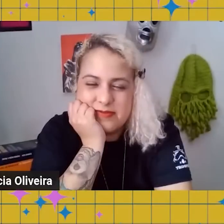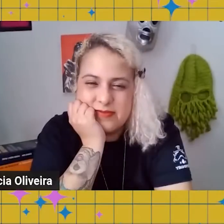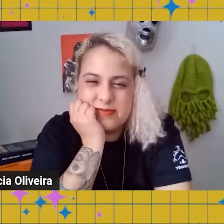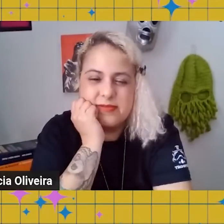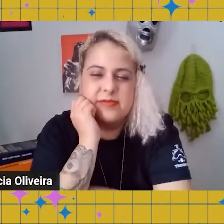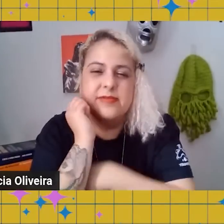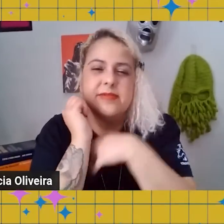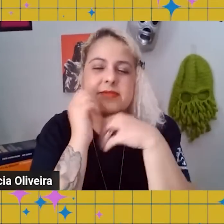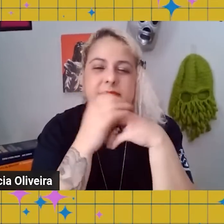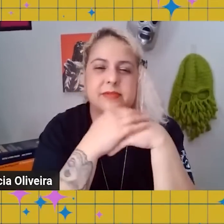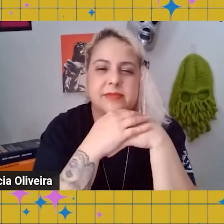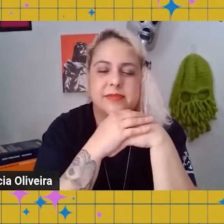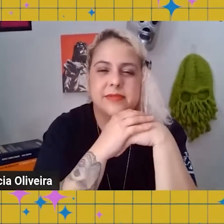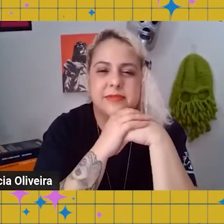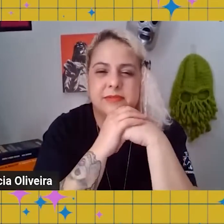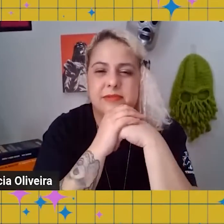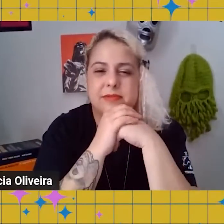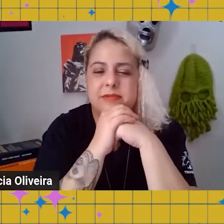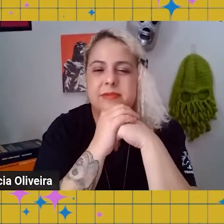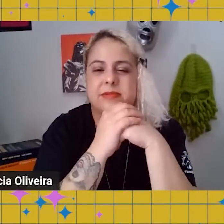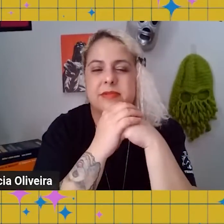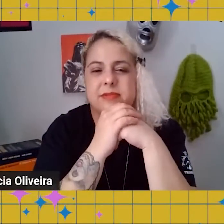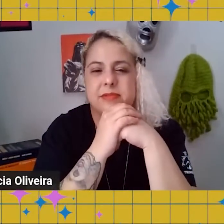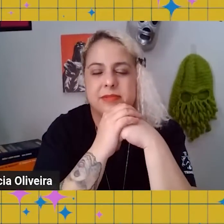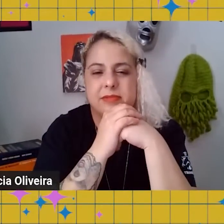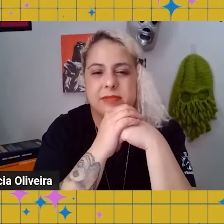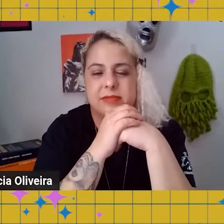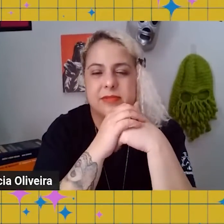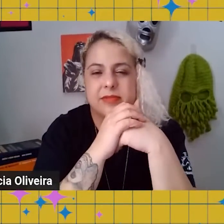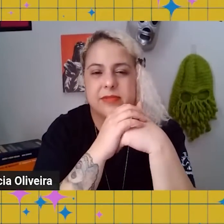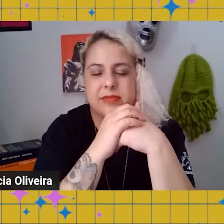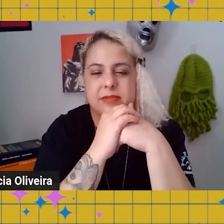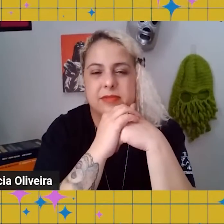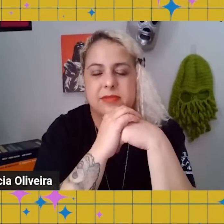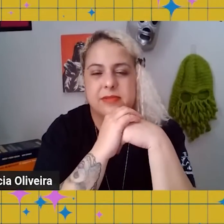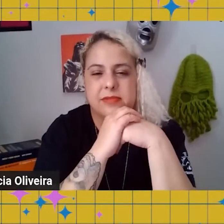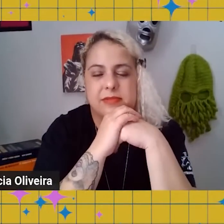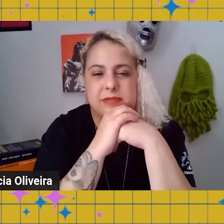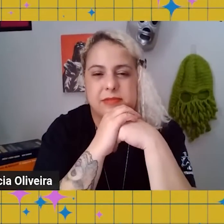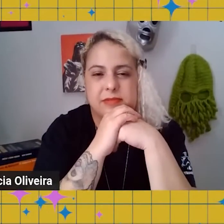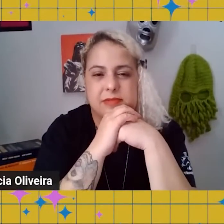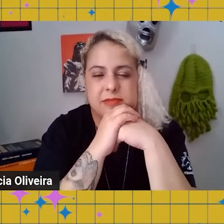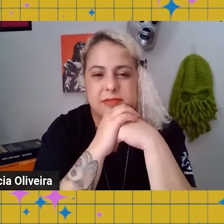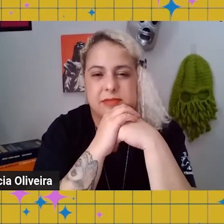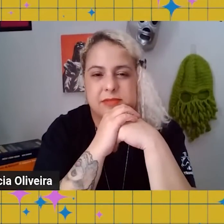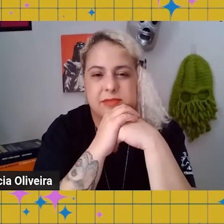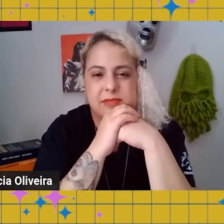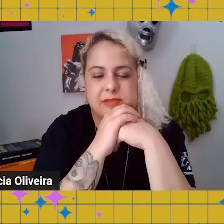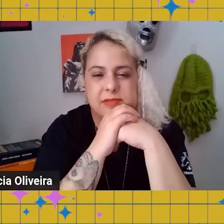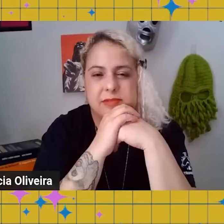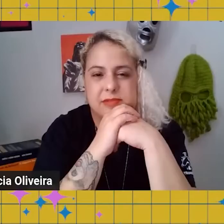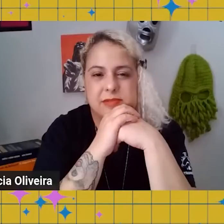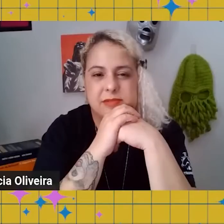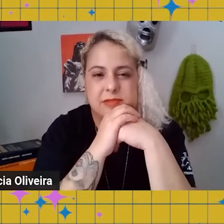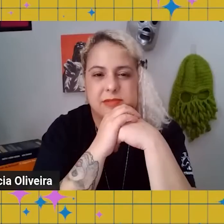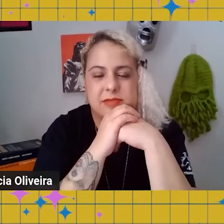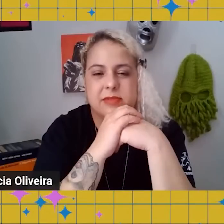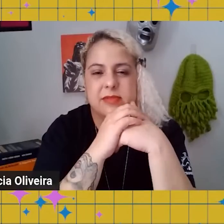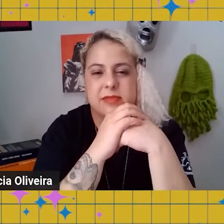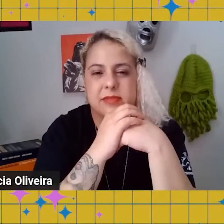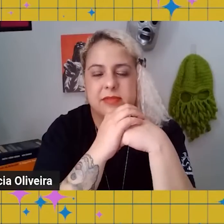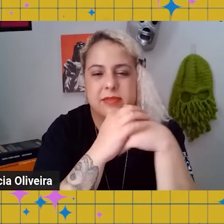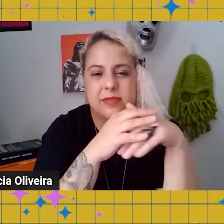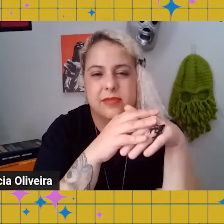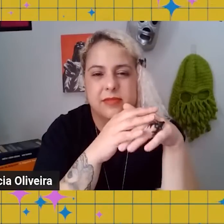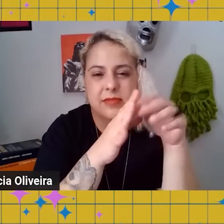Vamos lá, estamos falando da PL 2720 de 2023, que foi de autoria aí da Daniele Cunha,